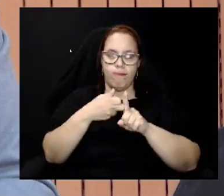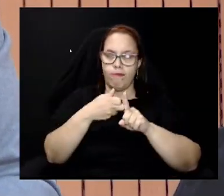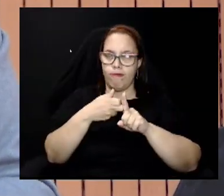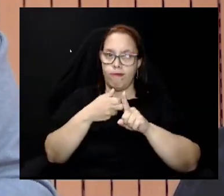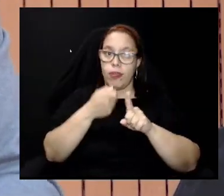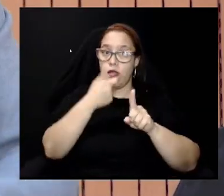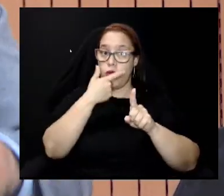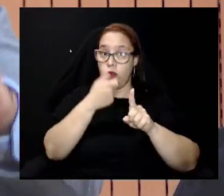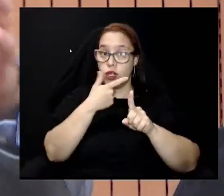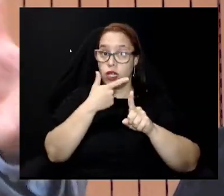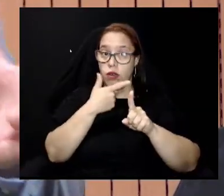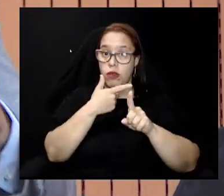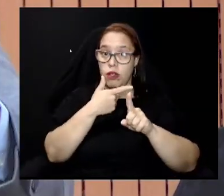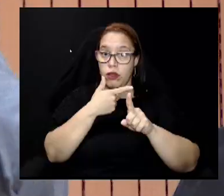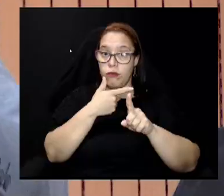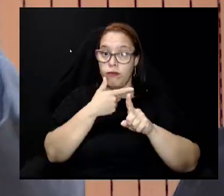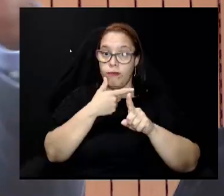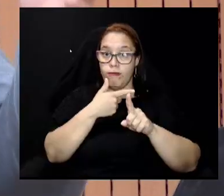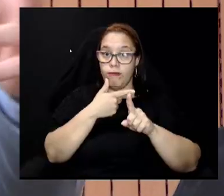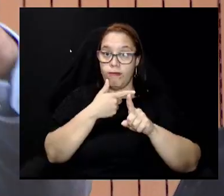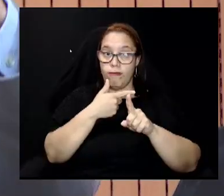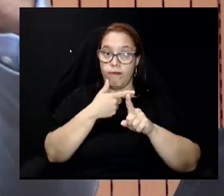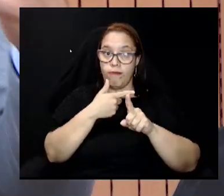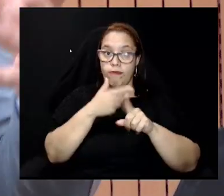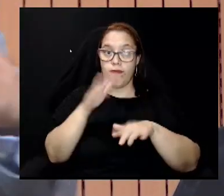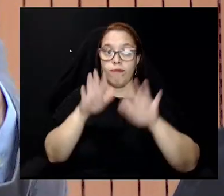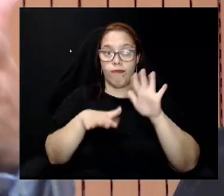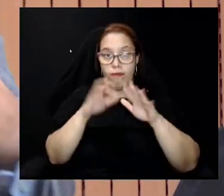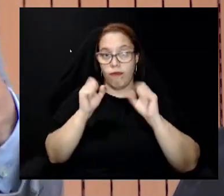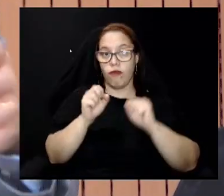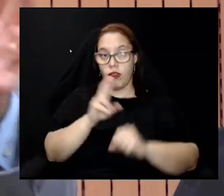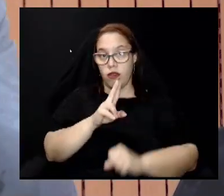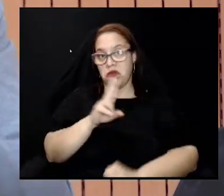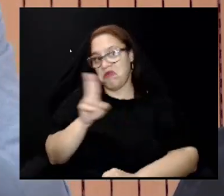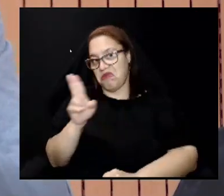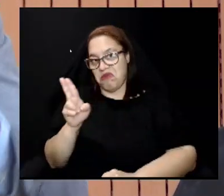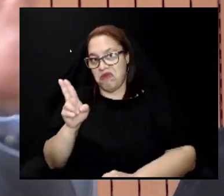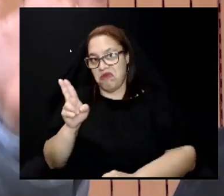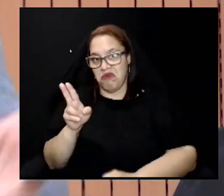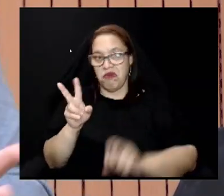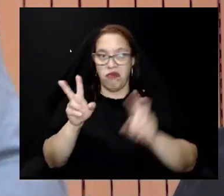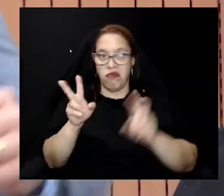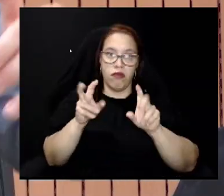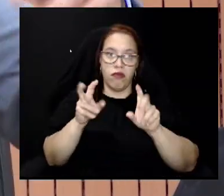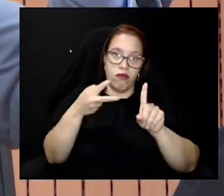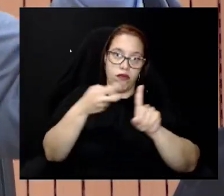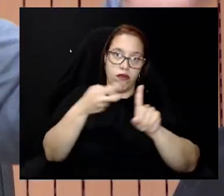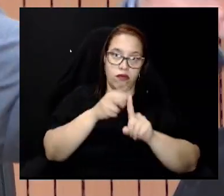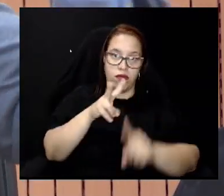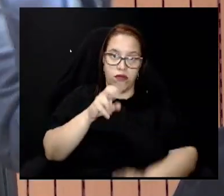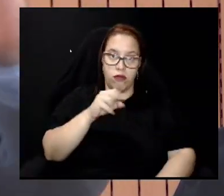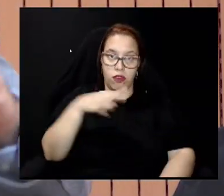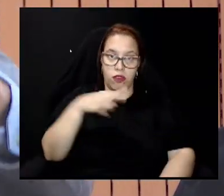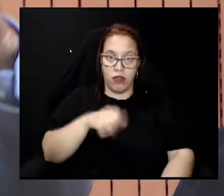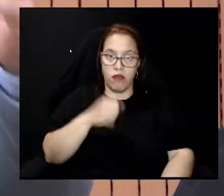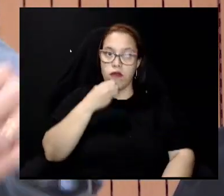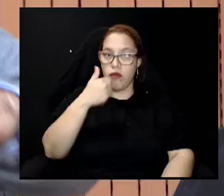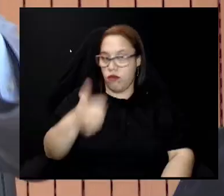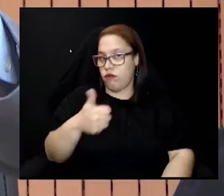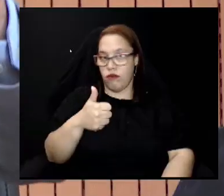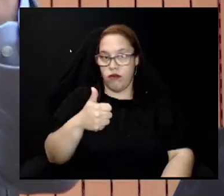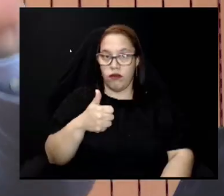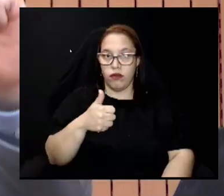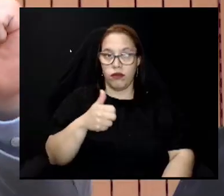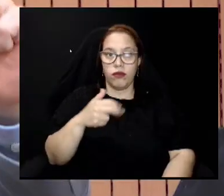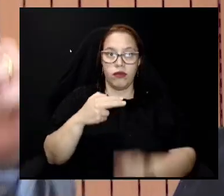né, que... eventualmente pode ser chamado, né, esse termo vacina, eu tomo uma vacina e está tudo bem. A gente usa isso lá no Unicamp, às vezes, fala, você